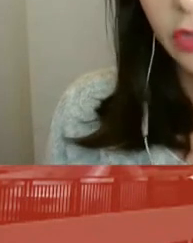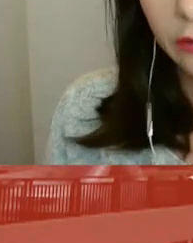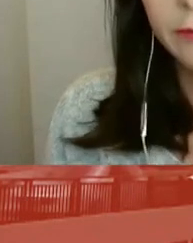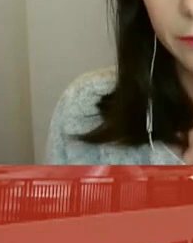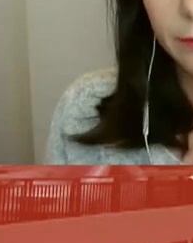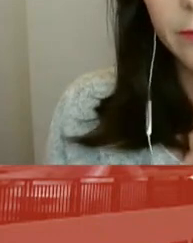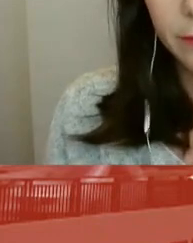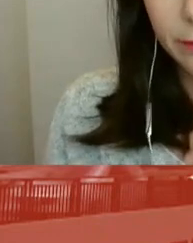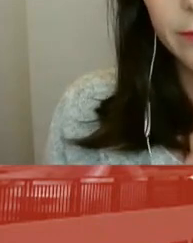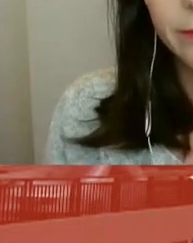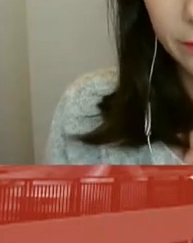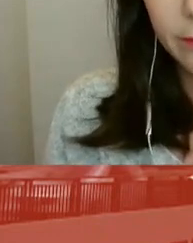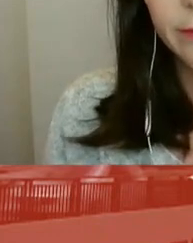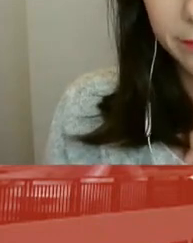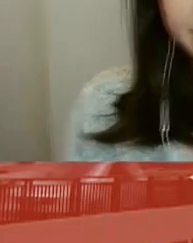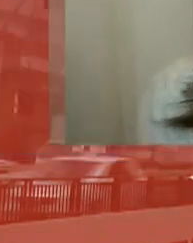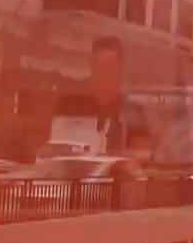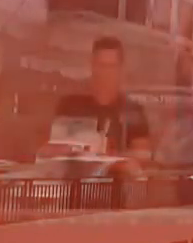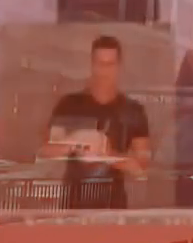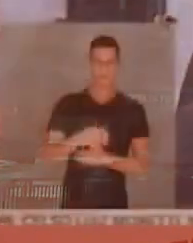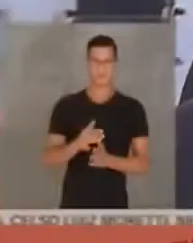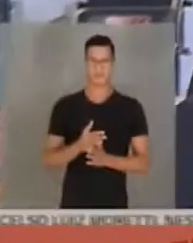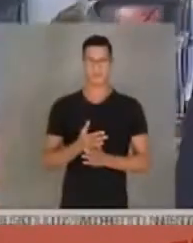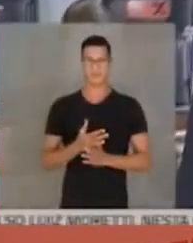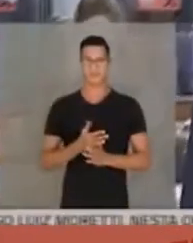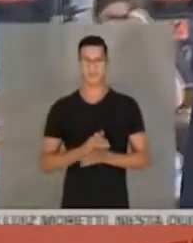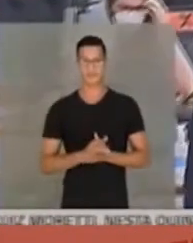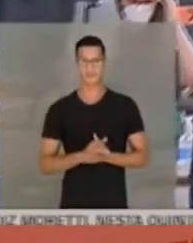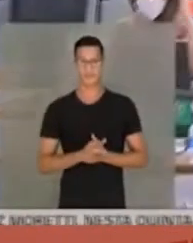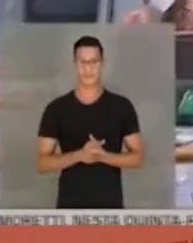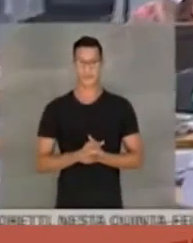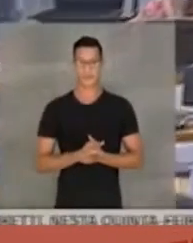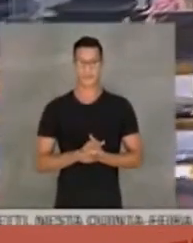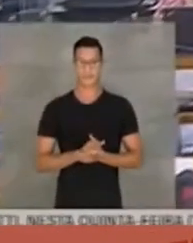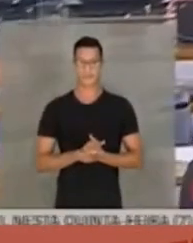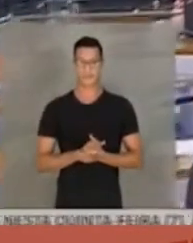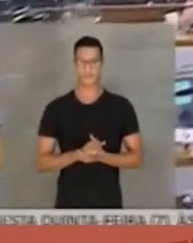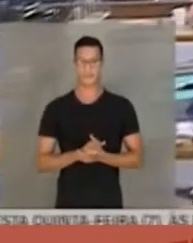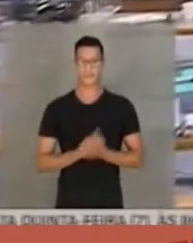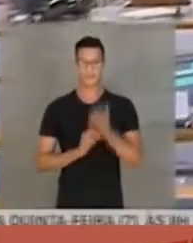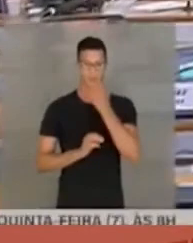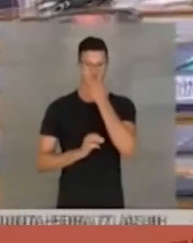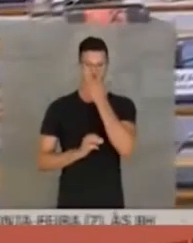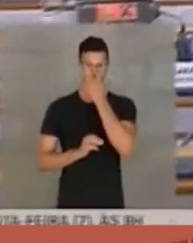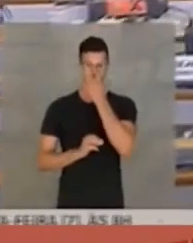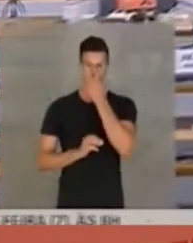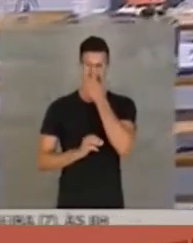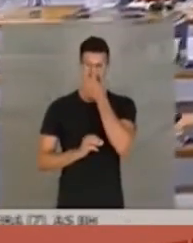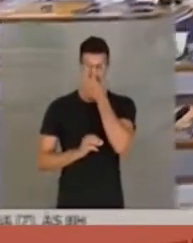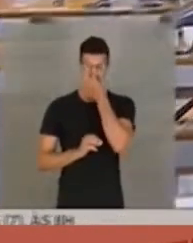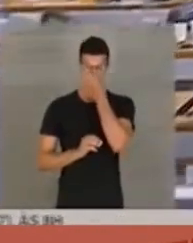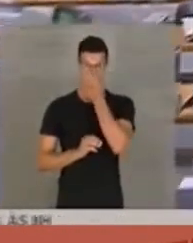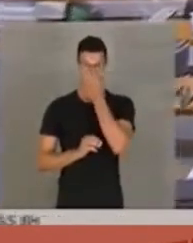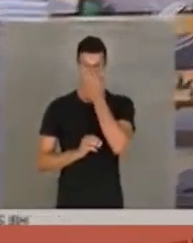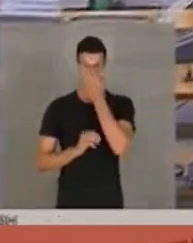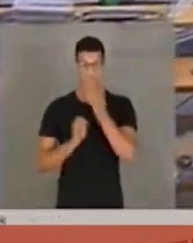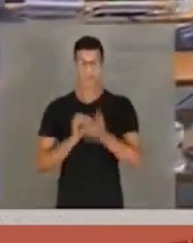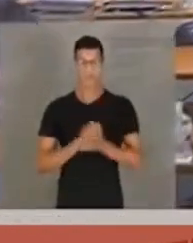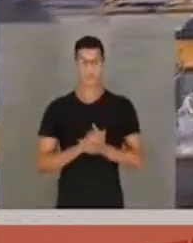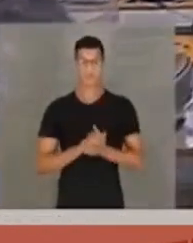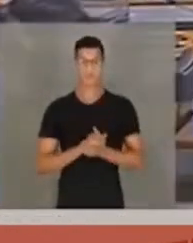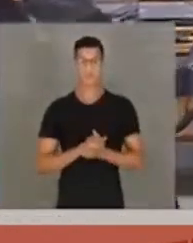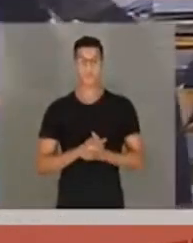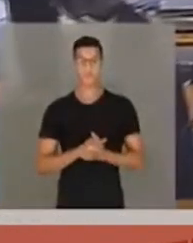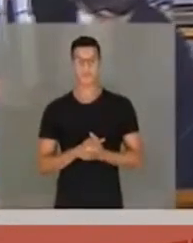não é avtc Love Z essa ideia de que o argumento para criar vai ter seu blog e